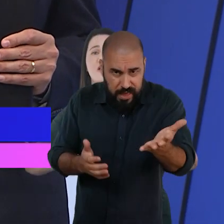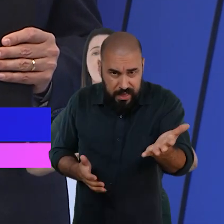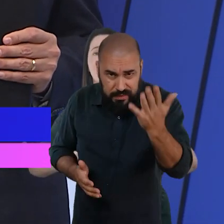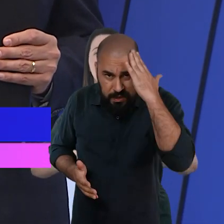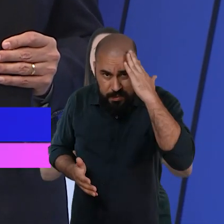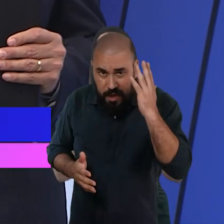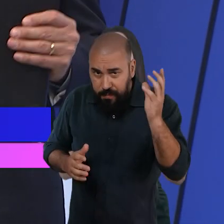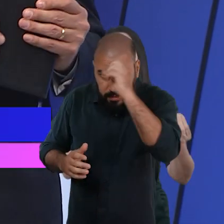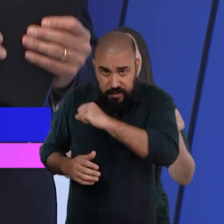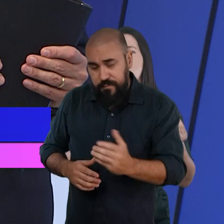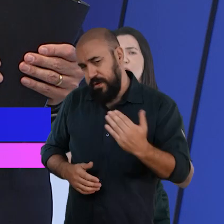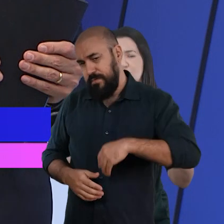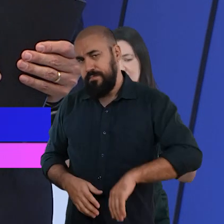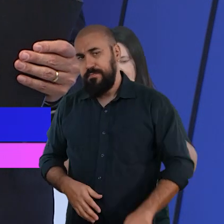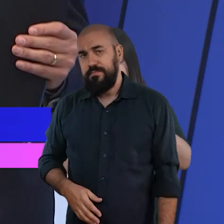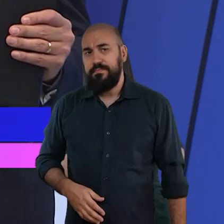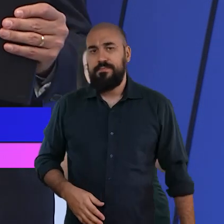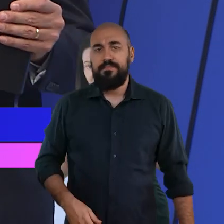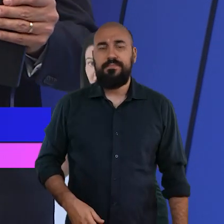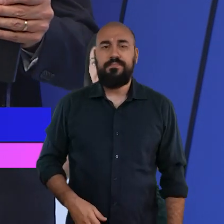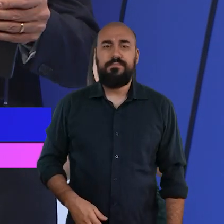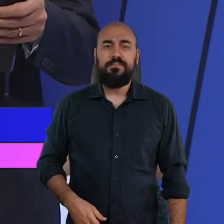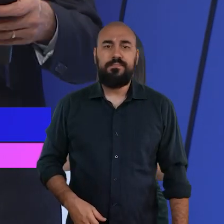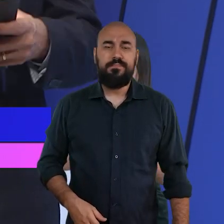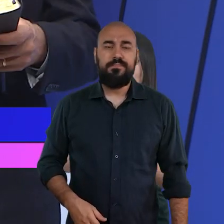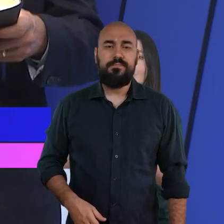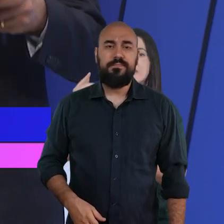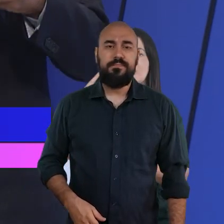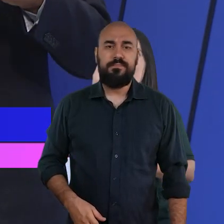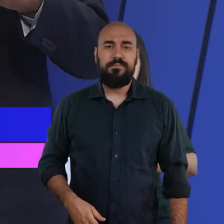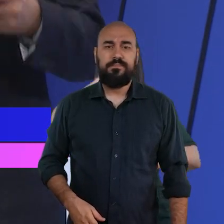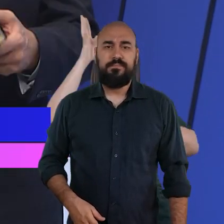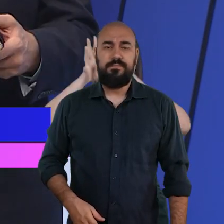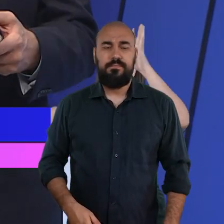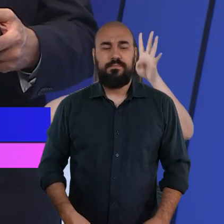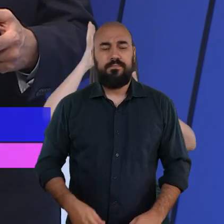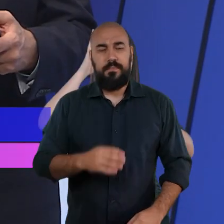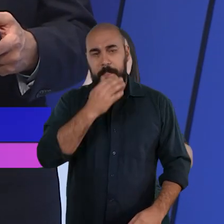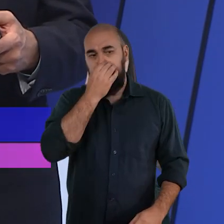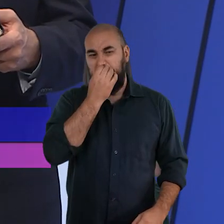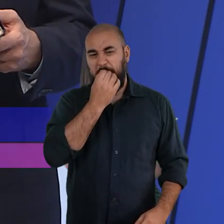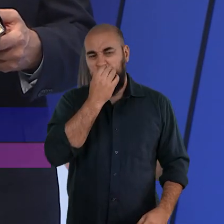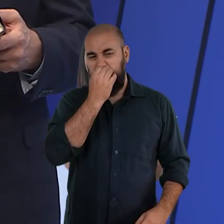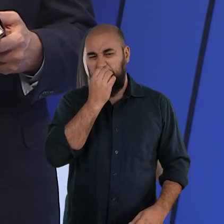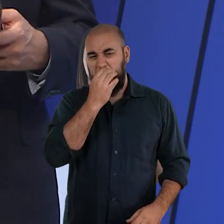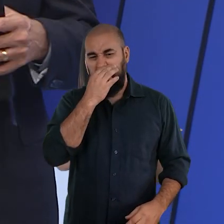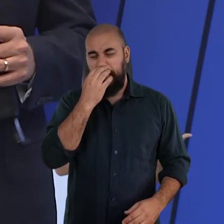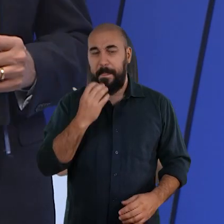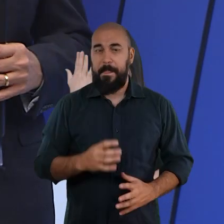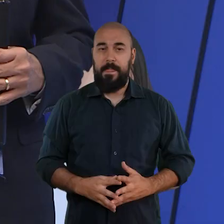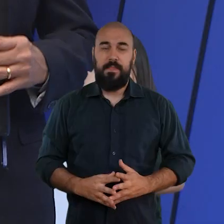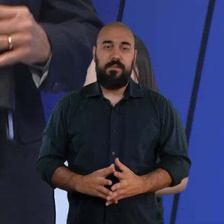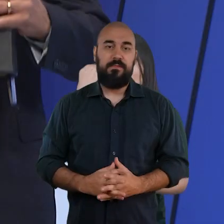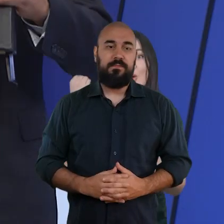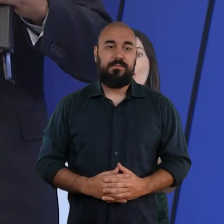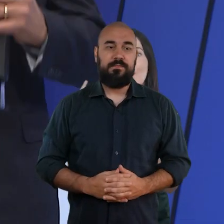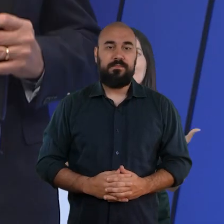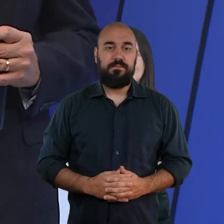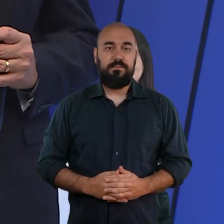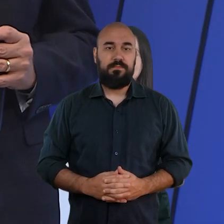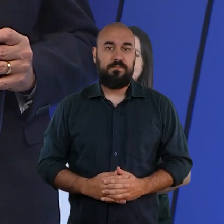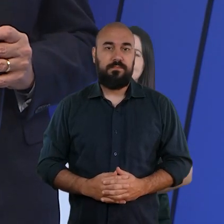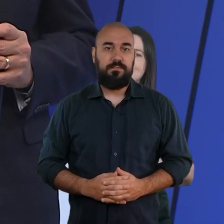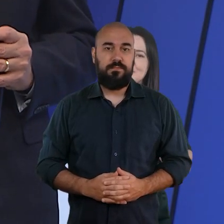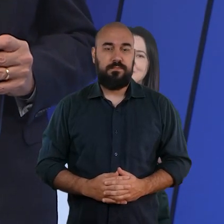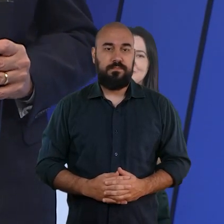igreja passou a ensinar aquilo que não estava na revelação? Quer saber isso? Fica comigo porque o Arena